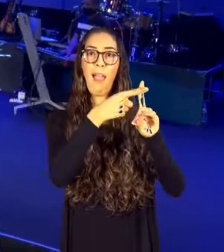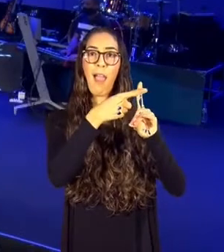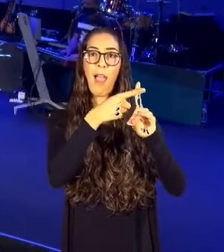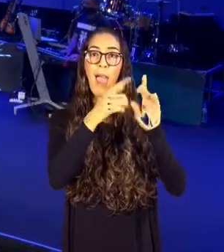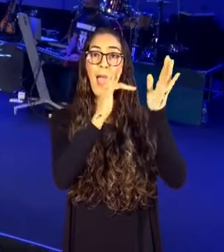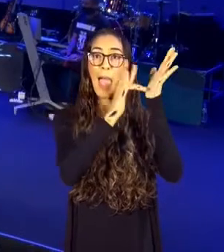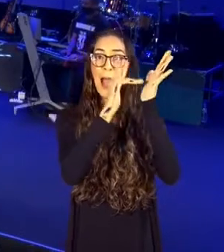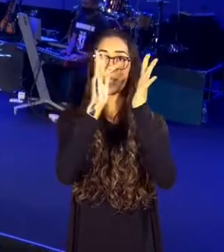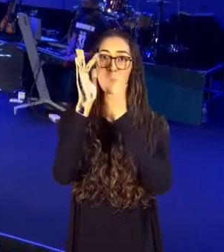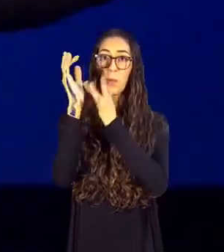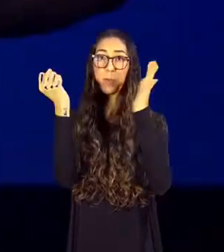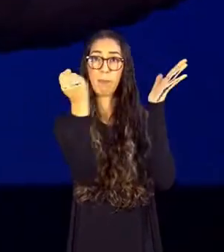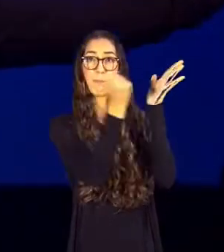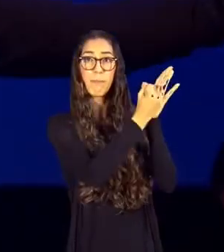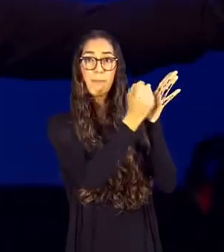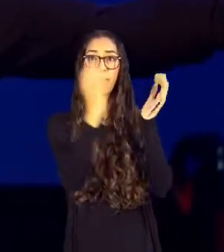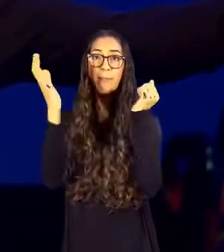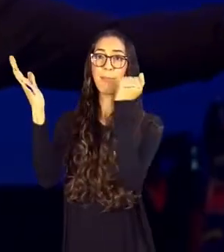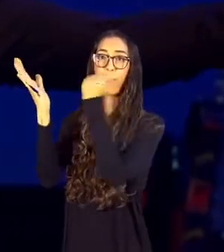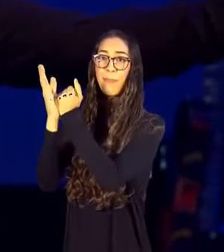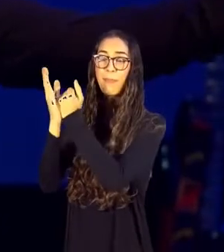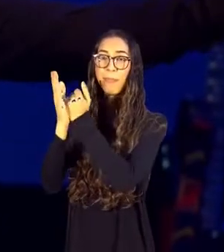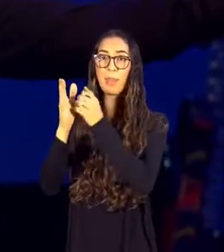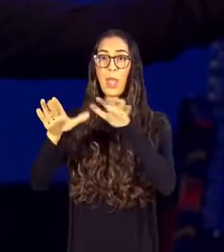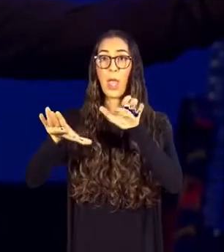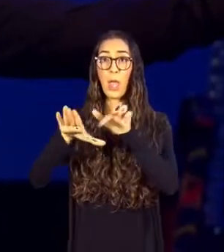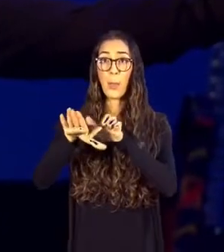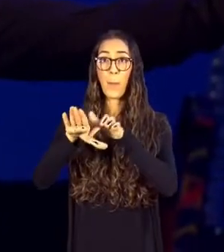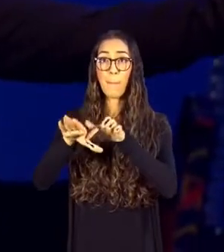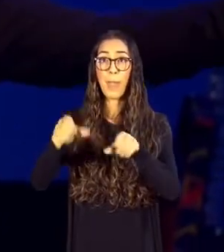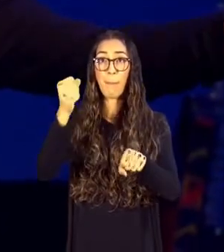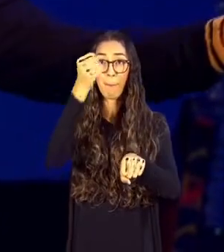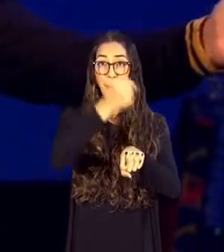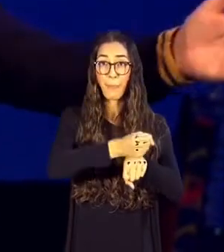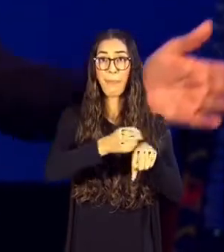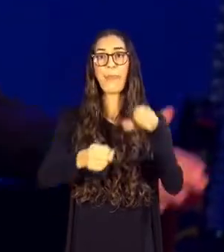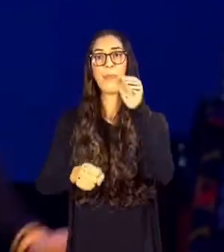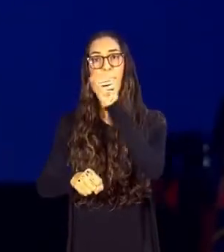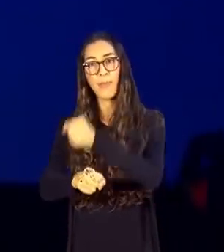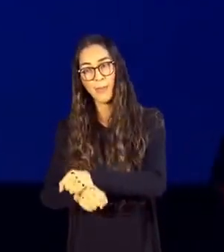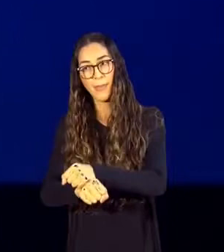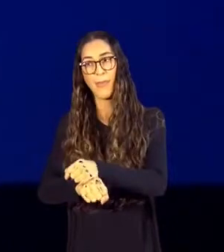Foi perfurado as mãos e os pés de Jesus ou não? Foi?